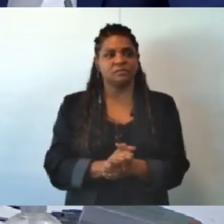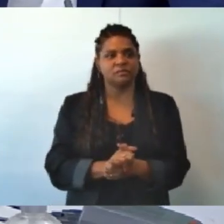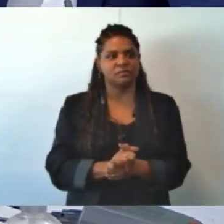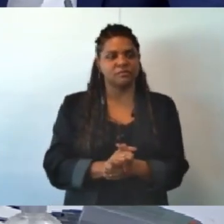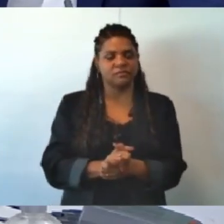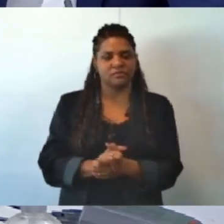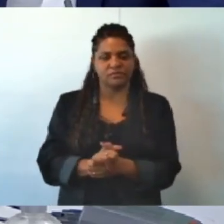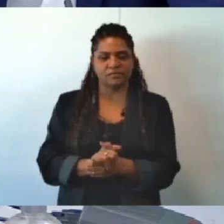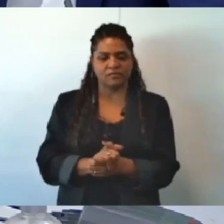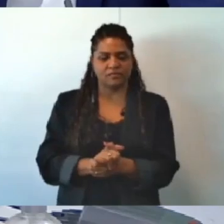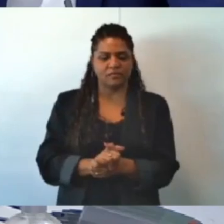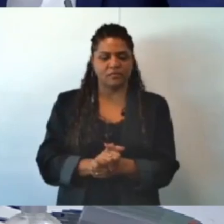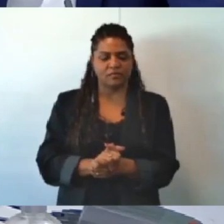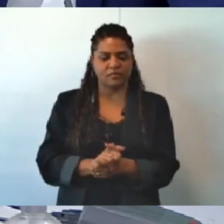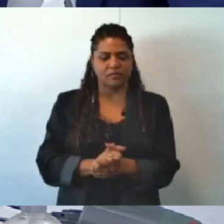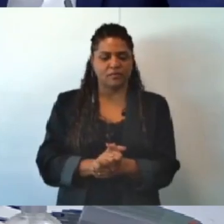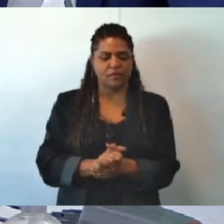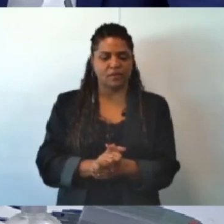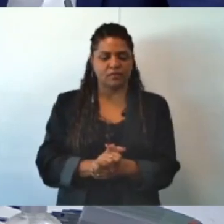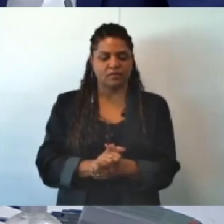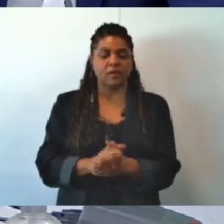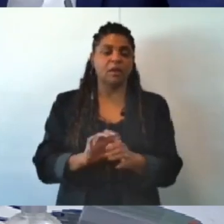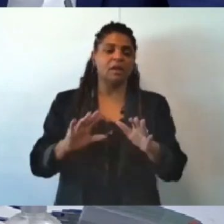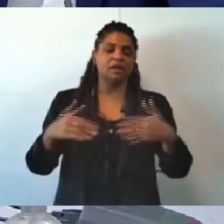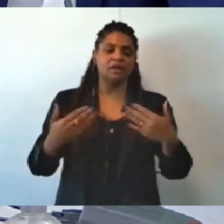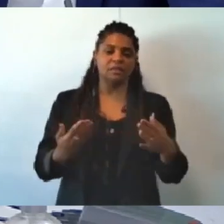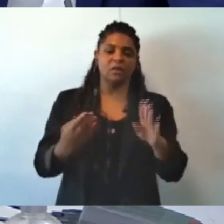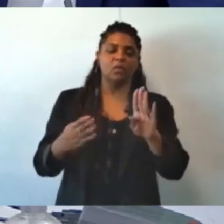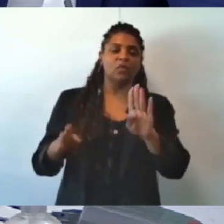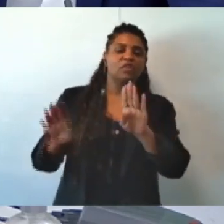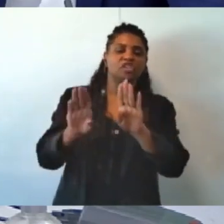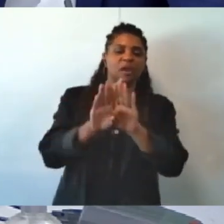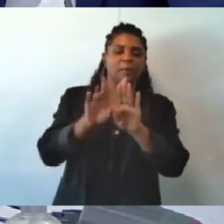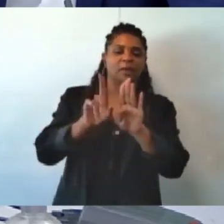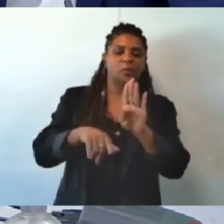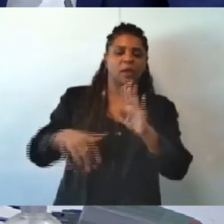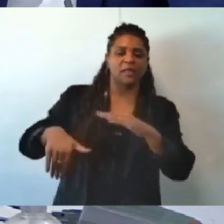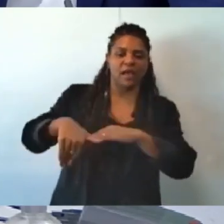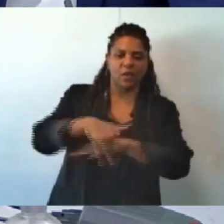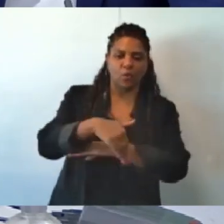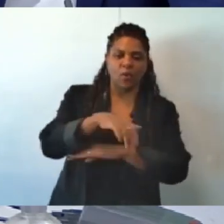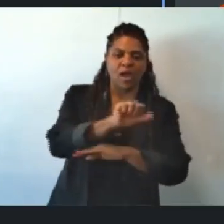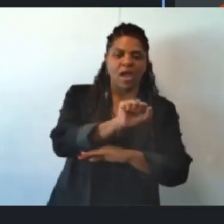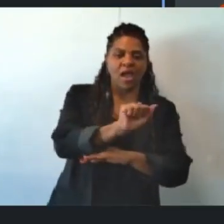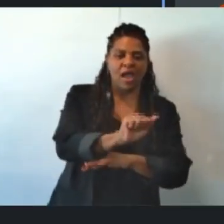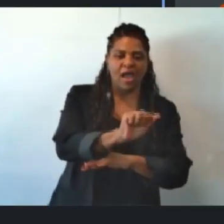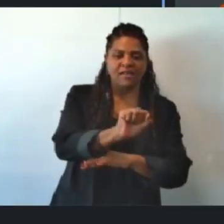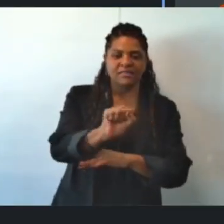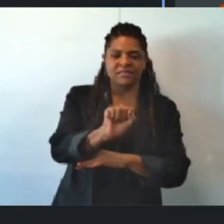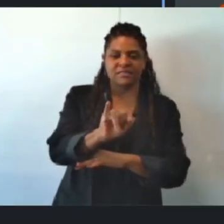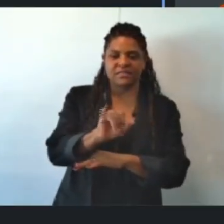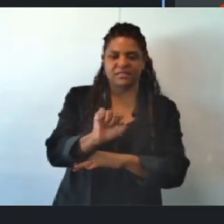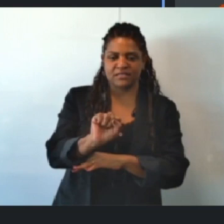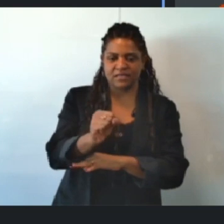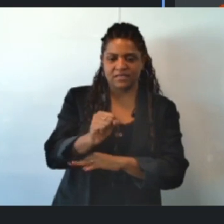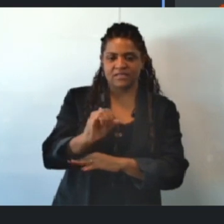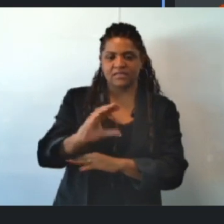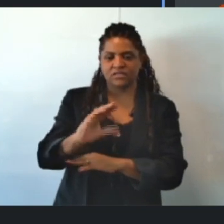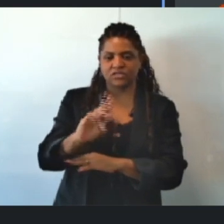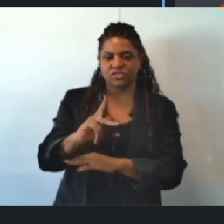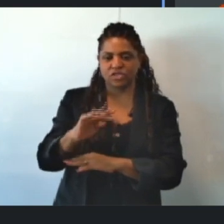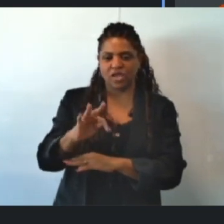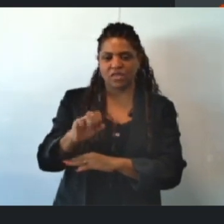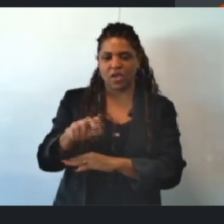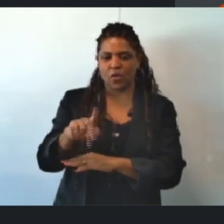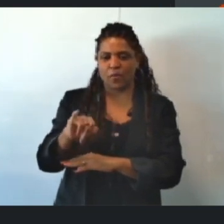vereador. O fechamento da Assis Chateaubriand Francisco Salles, tá? Uhum. Assis Chateaubriand a Francisco Salles.